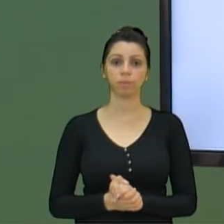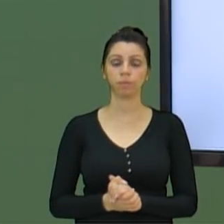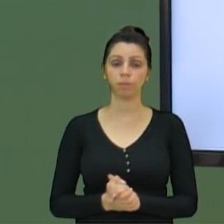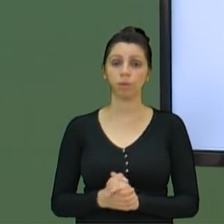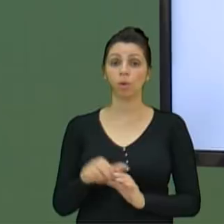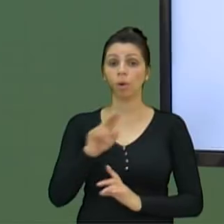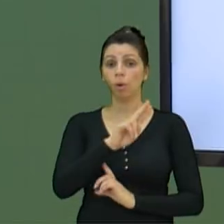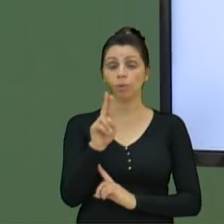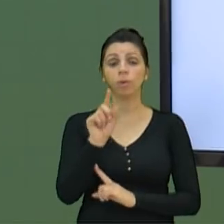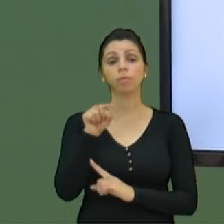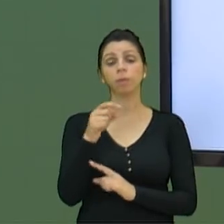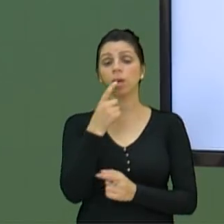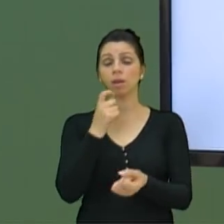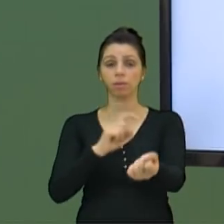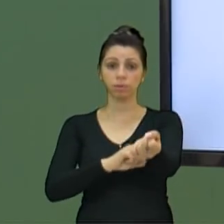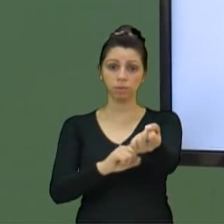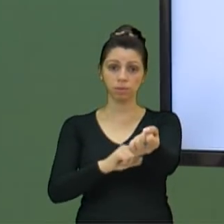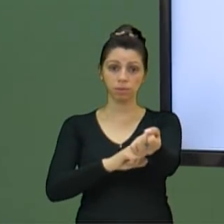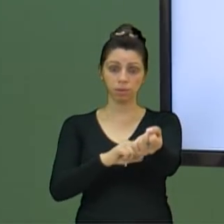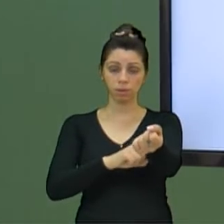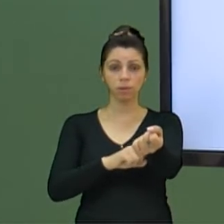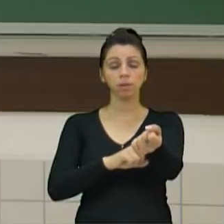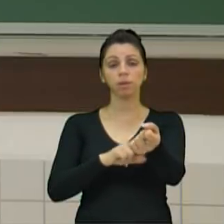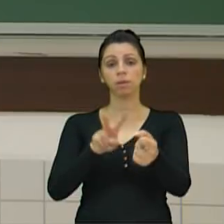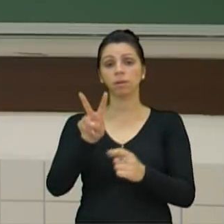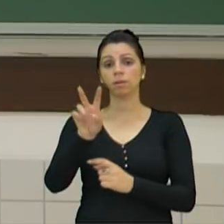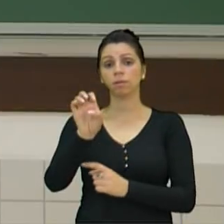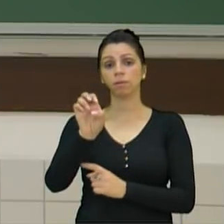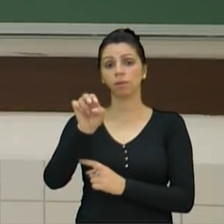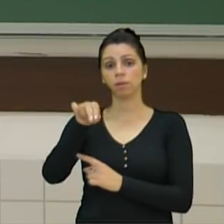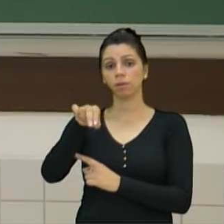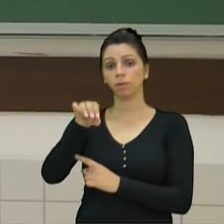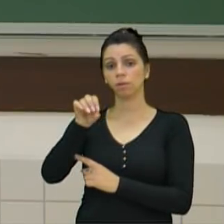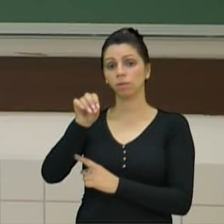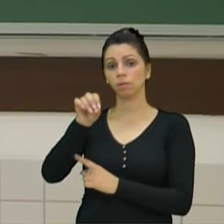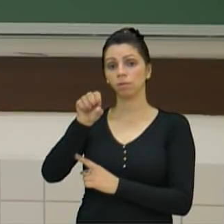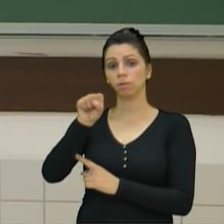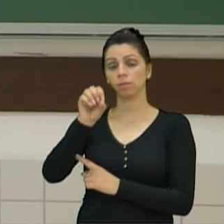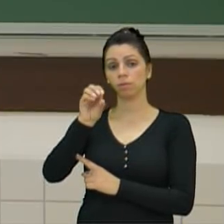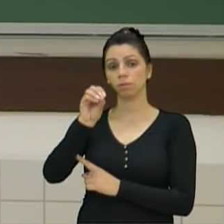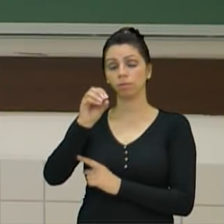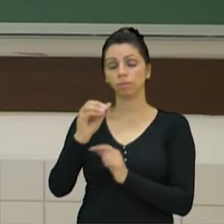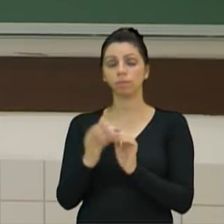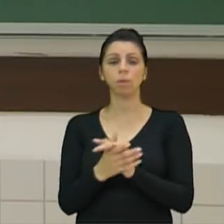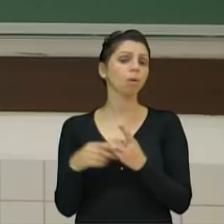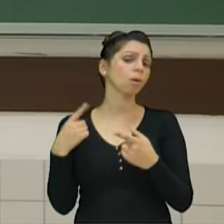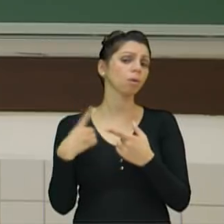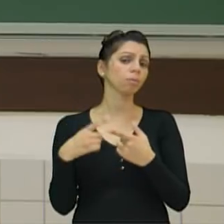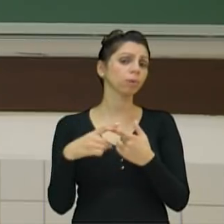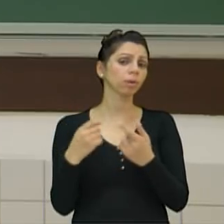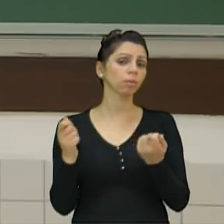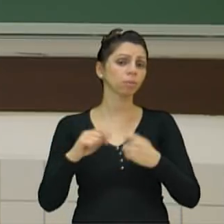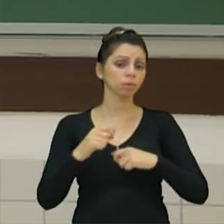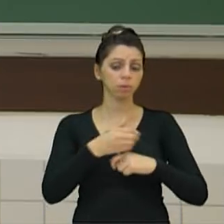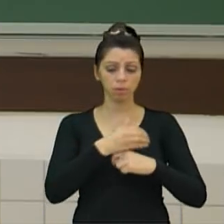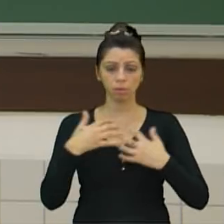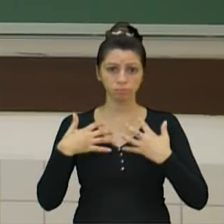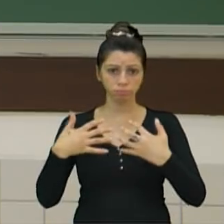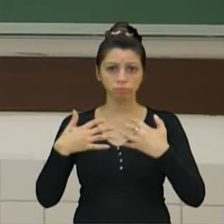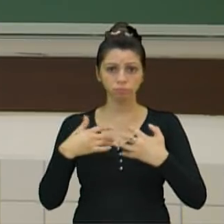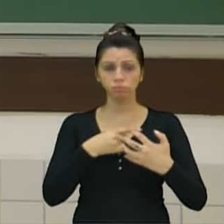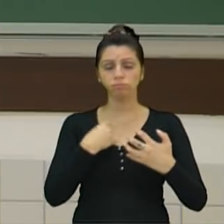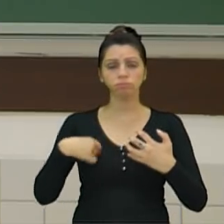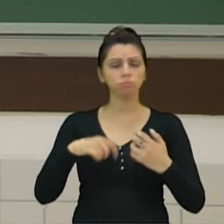venoso, tá? Porque ele é rico em gás carbônico. Por que ele tem que ir lá para os pulmões, então? Porque aqui, nos